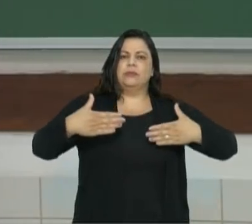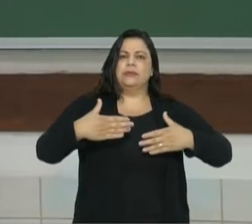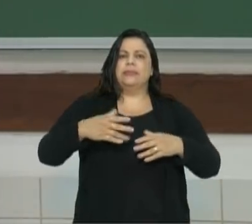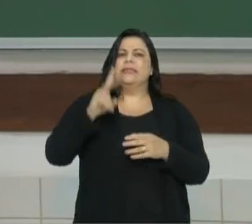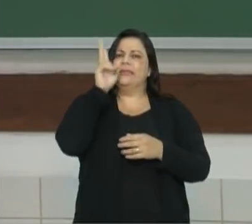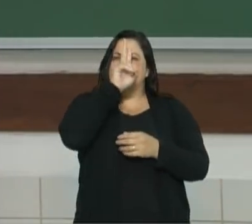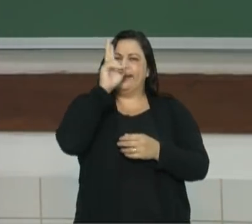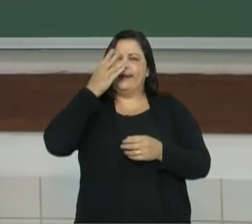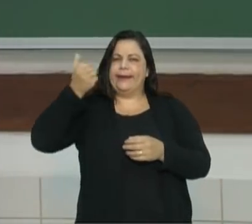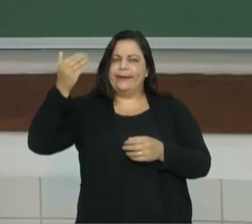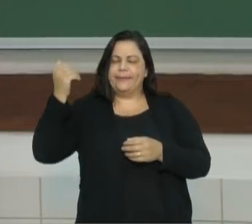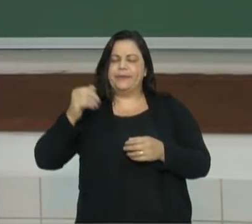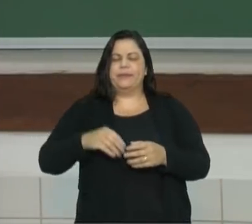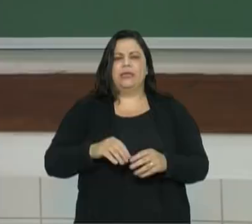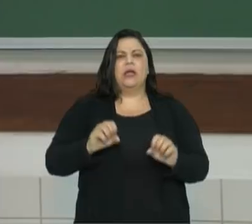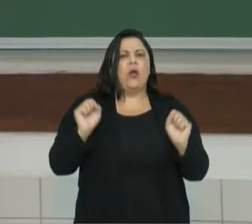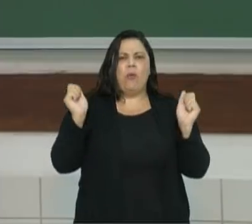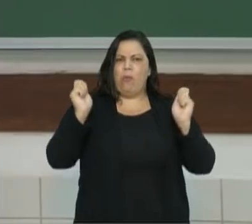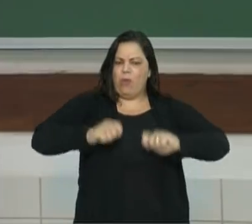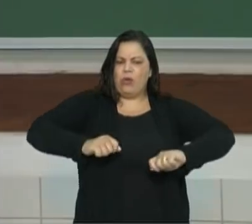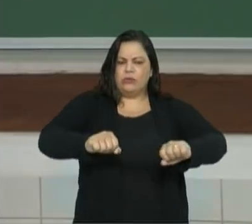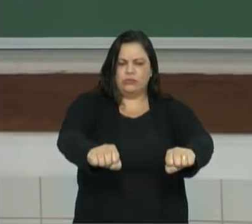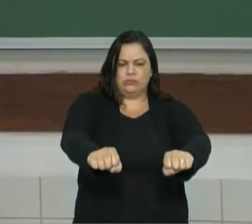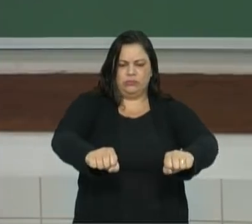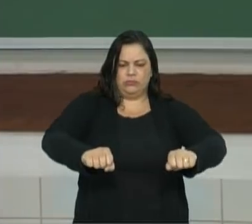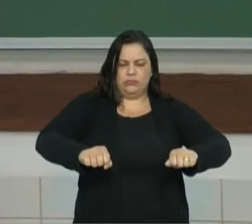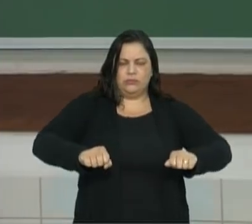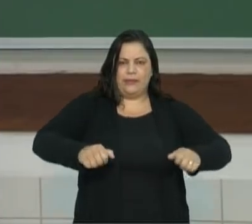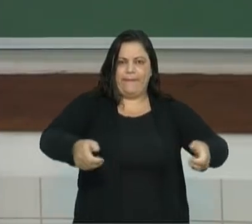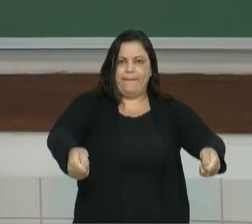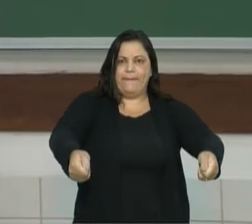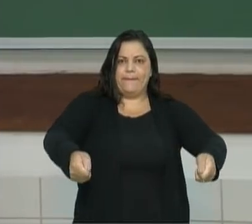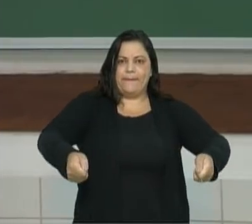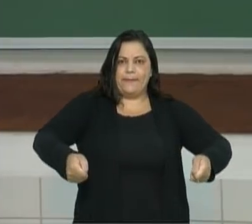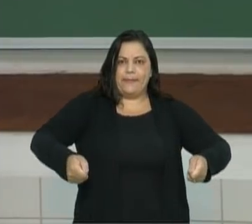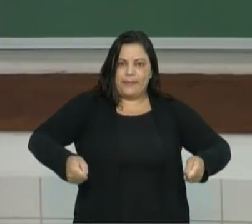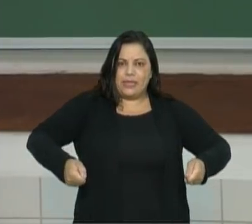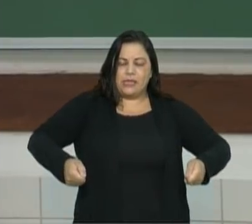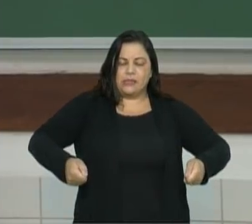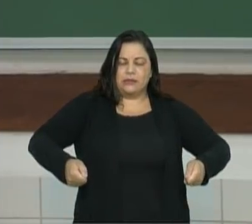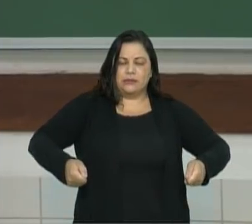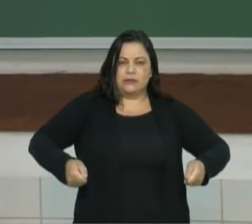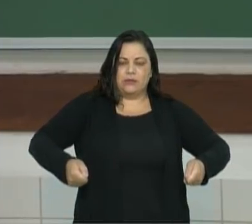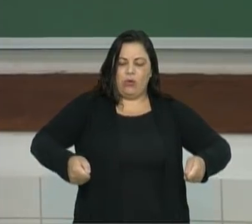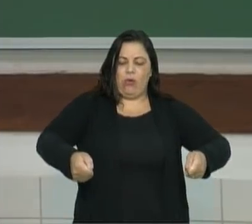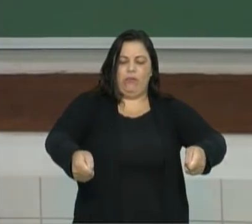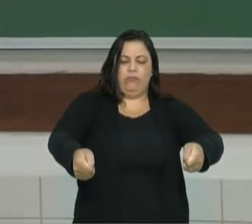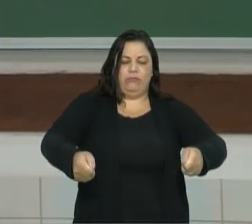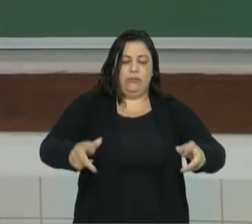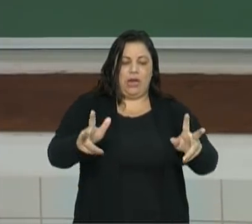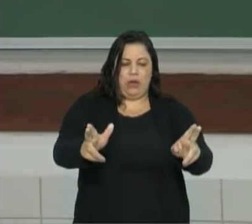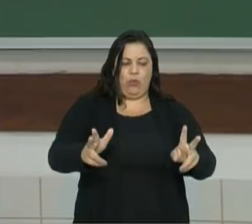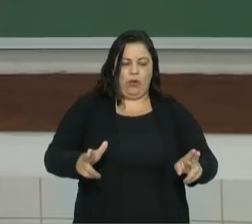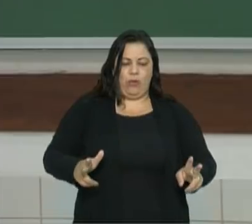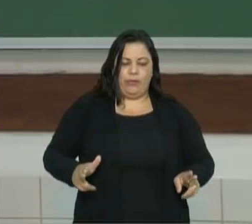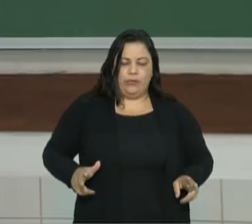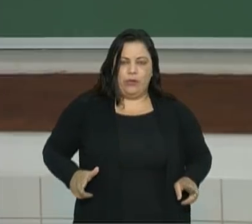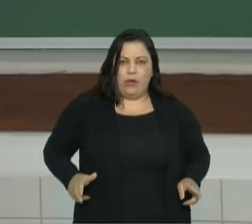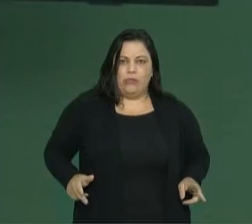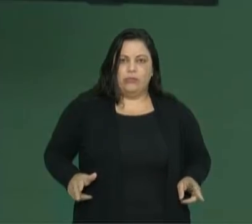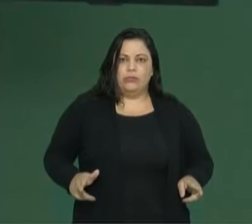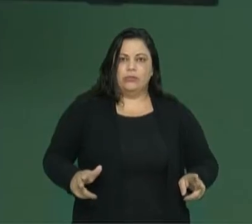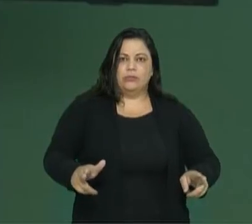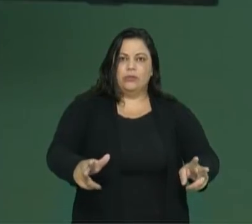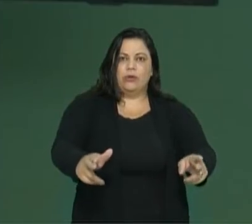em que eu posso arrastar a mesa, certo? Em que eu esteja, por exemplo, alinhado com a direção. Beleza, então